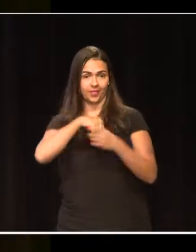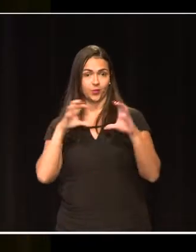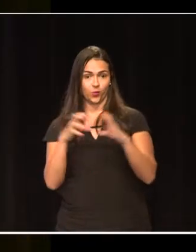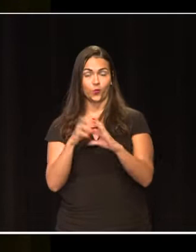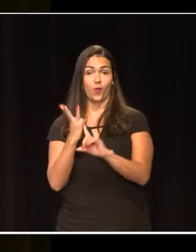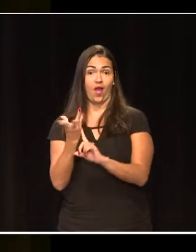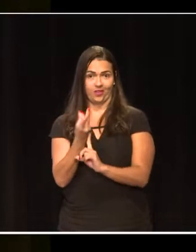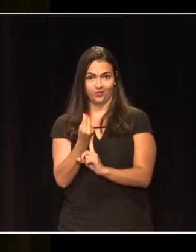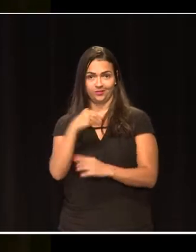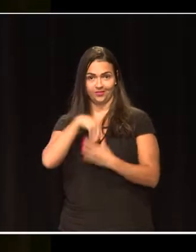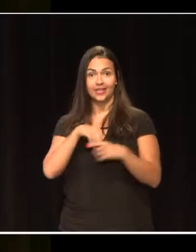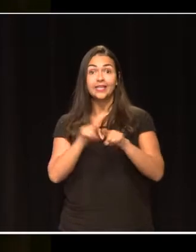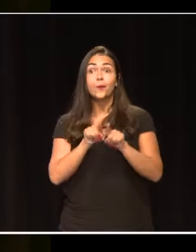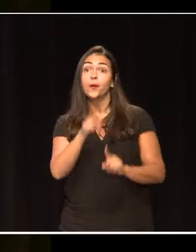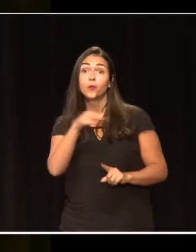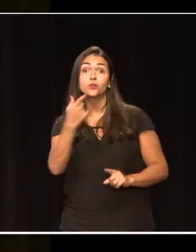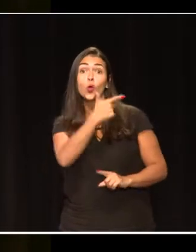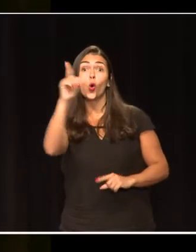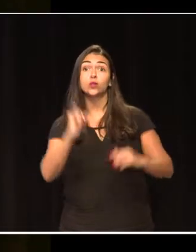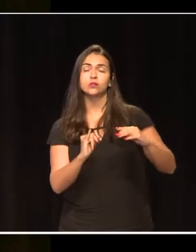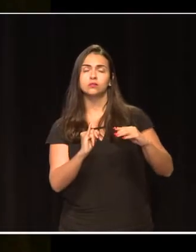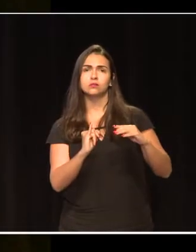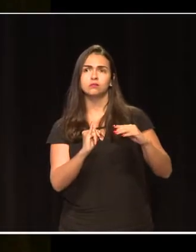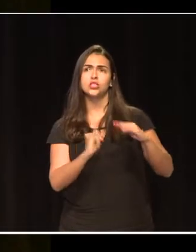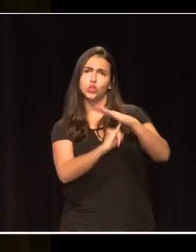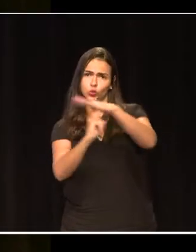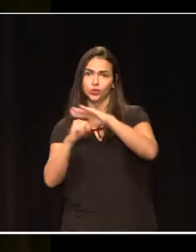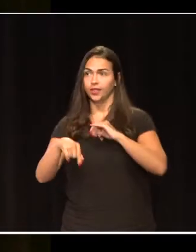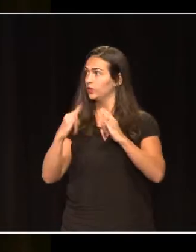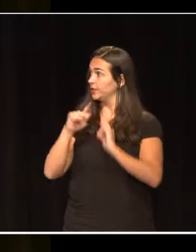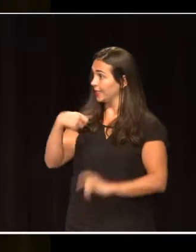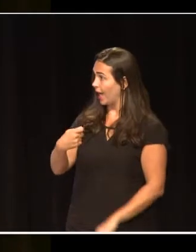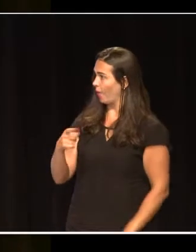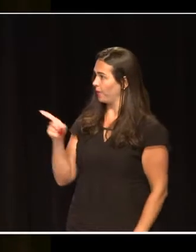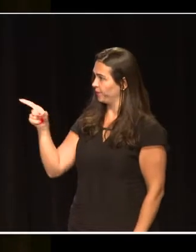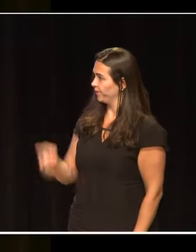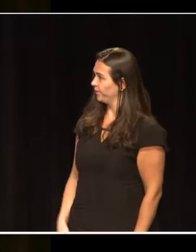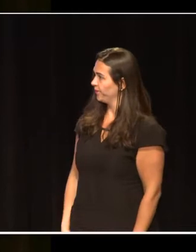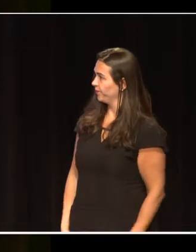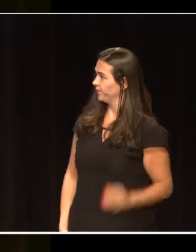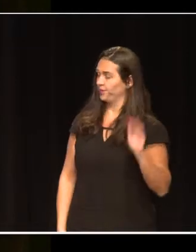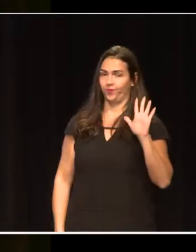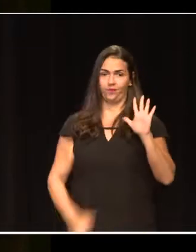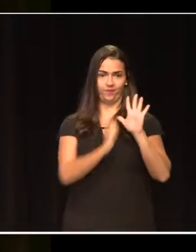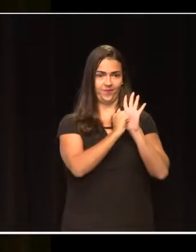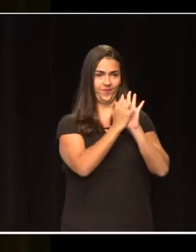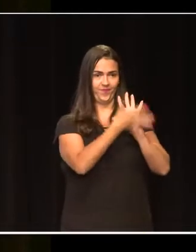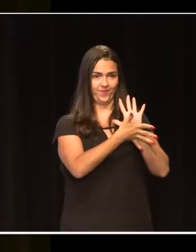também e professores de outras instituições do INES. Tem sinal, o grupo é esse daqui.